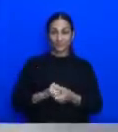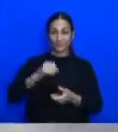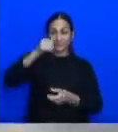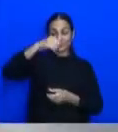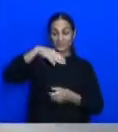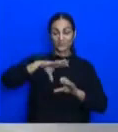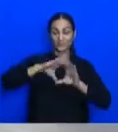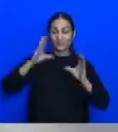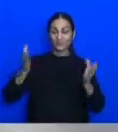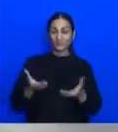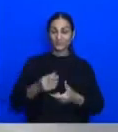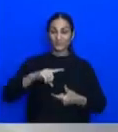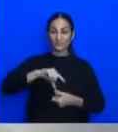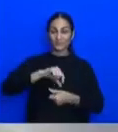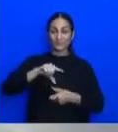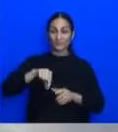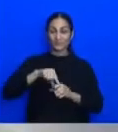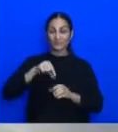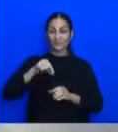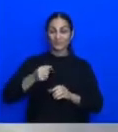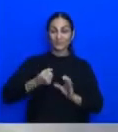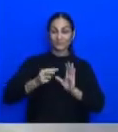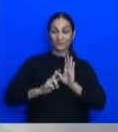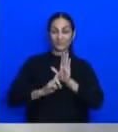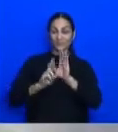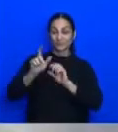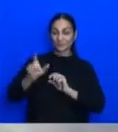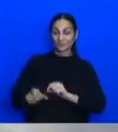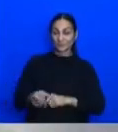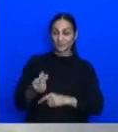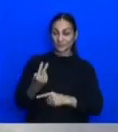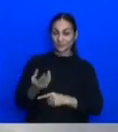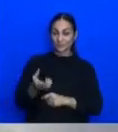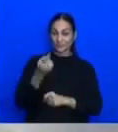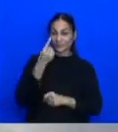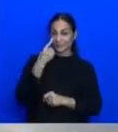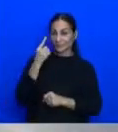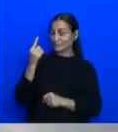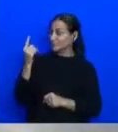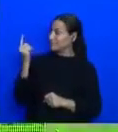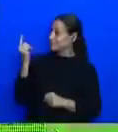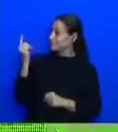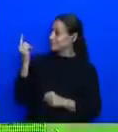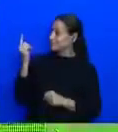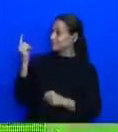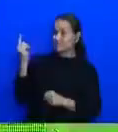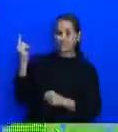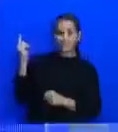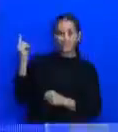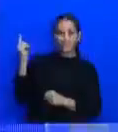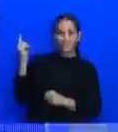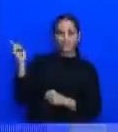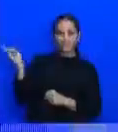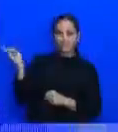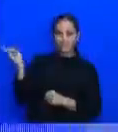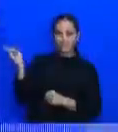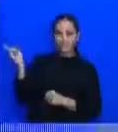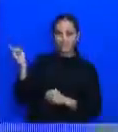Bola no suporte, o globo sendo identificado para o sorteio do número correspondente à coluna número 2. Bola posicionada.